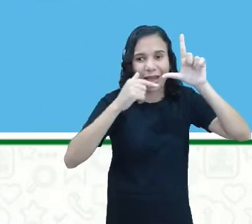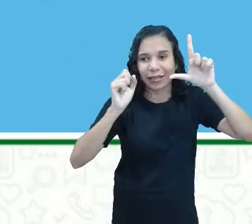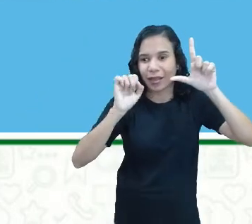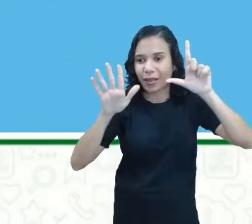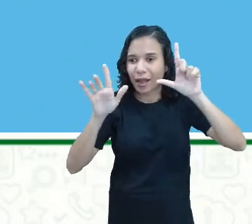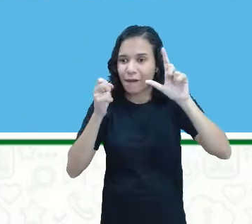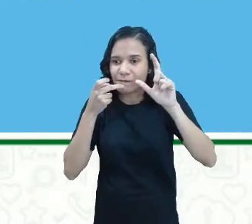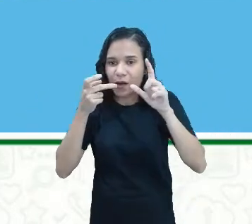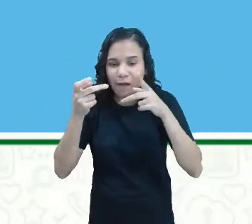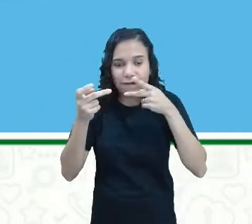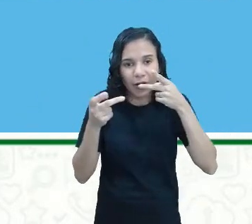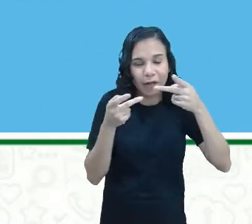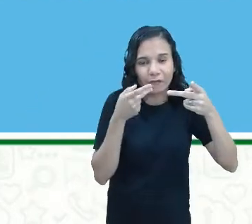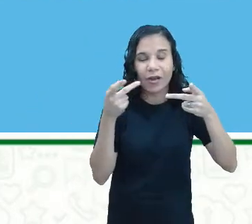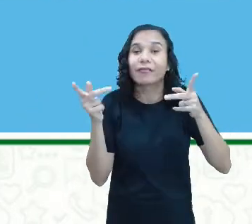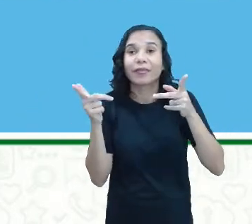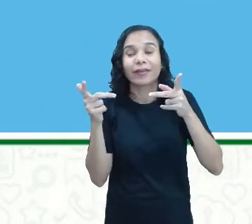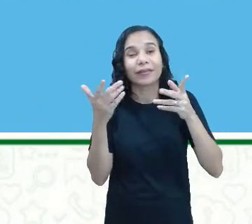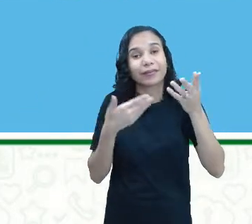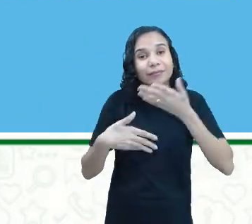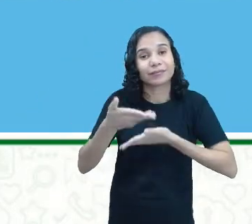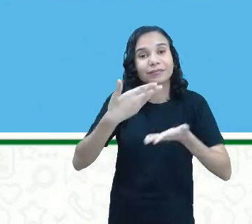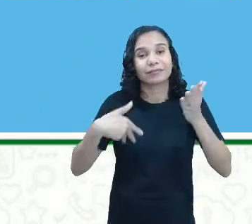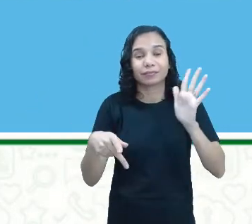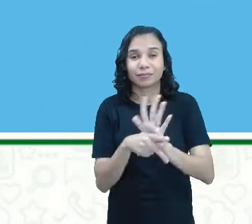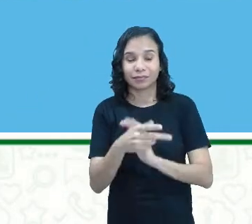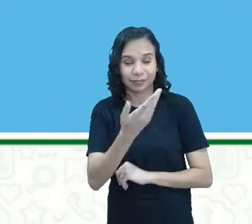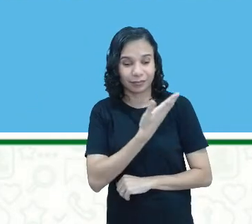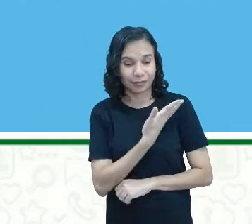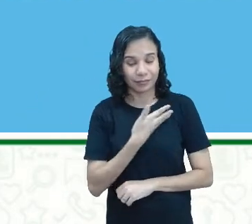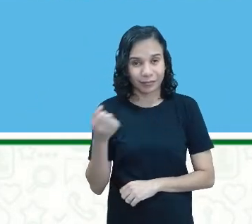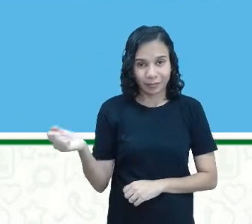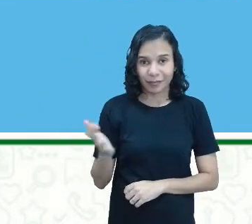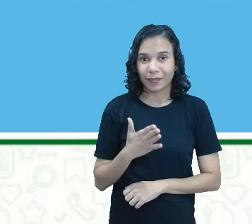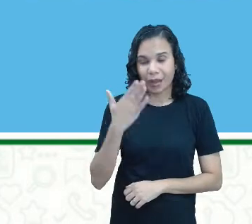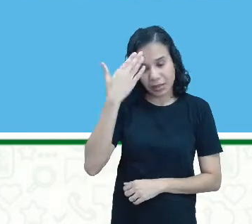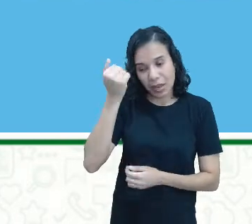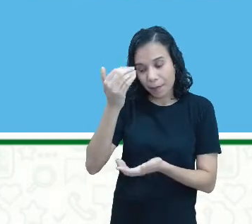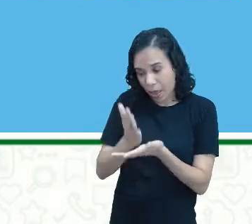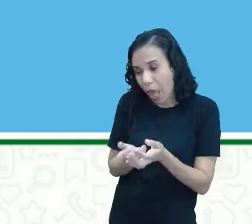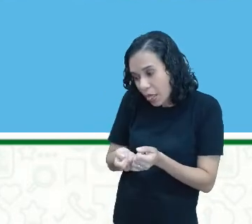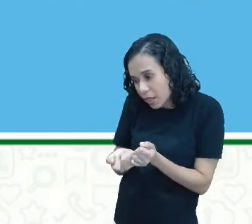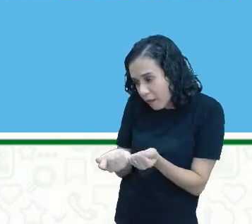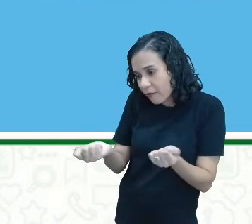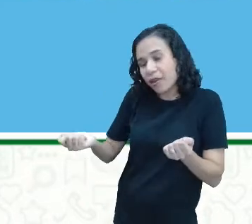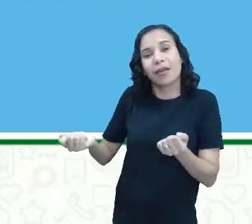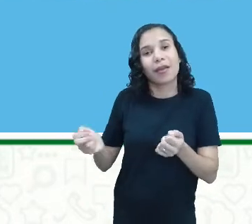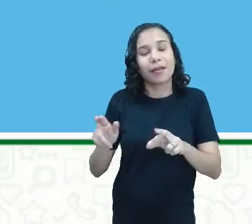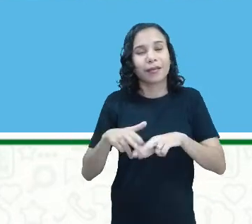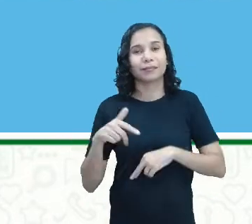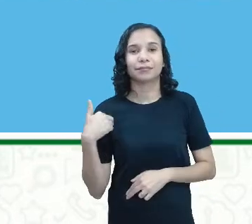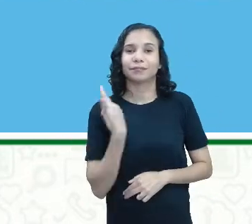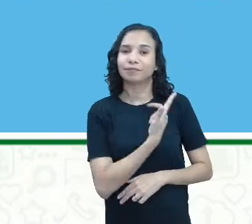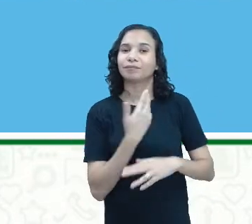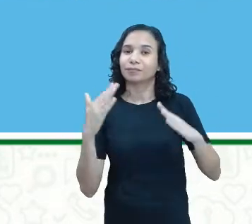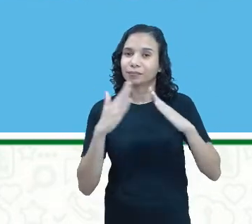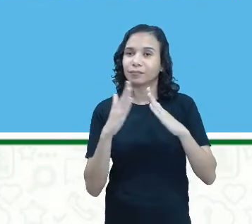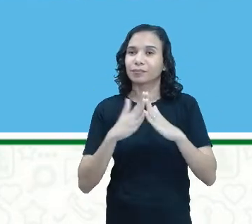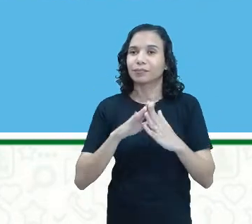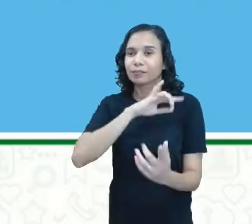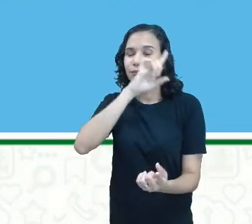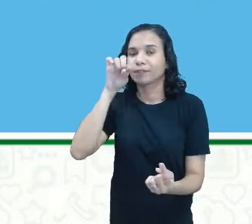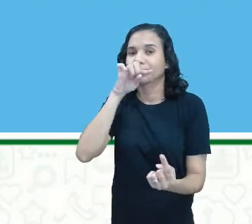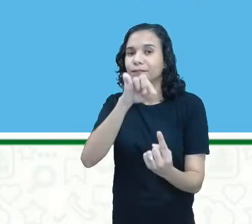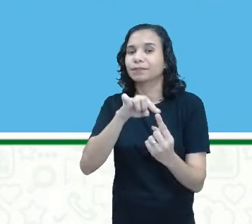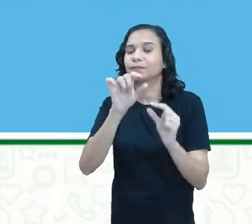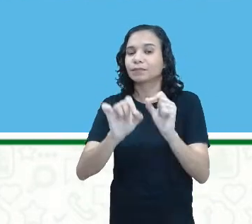Já começam a interagir com novos colegas, saber dividir os objetos. Então, nós em casa temos essa missão, não